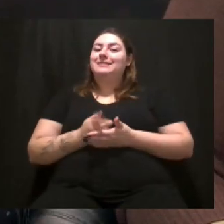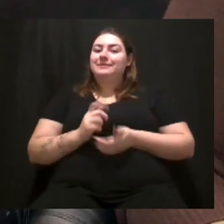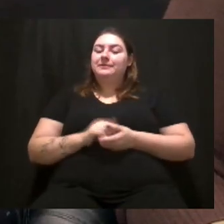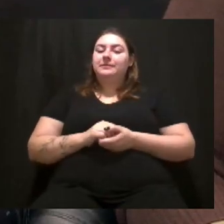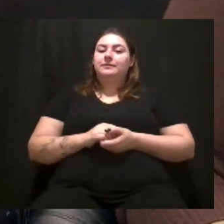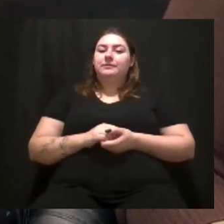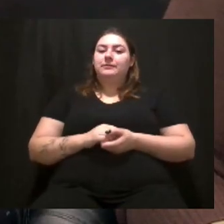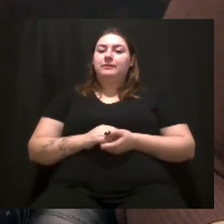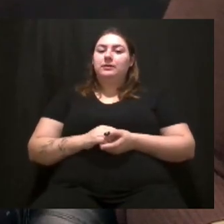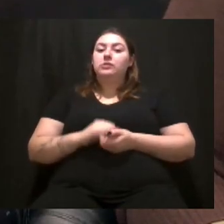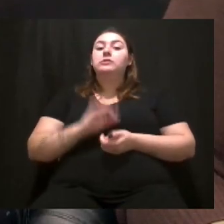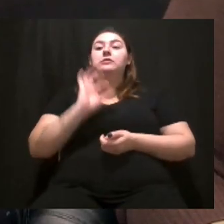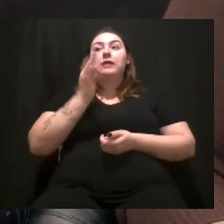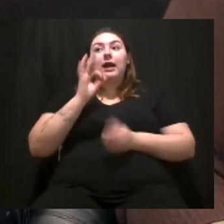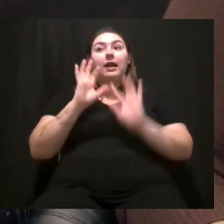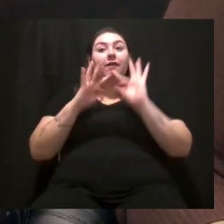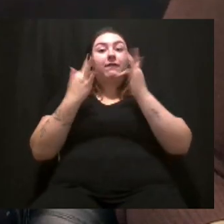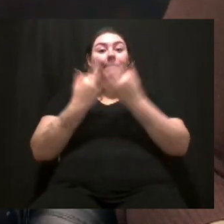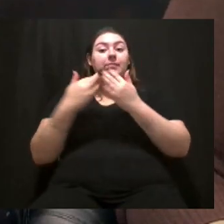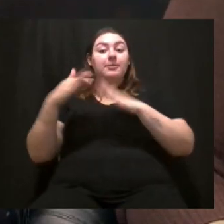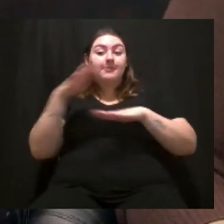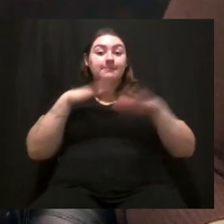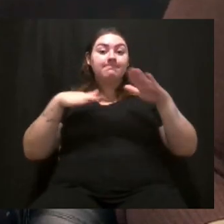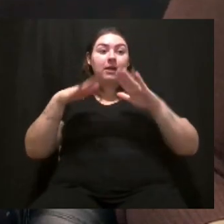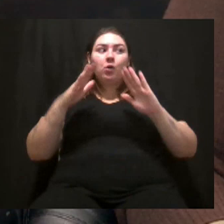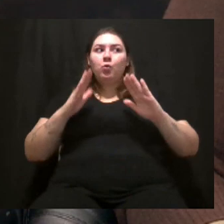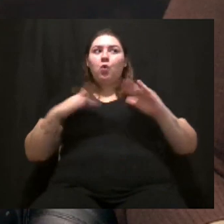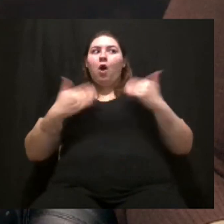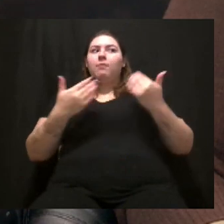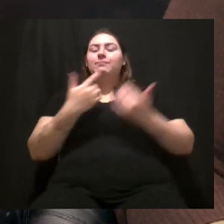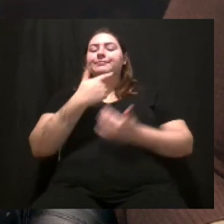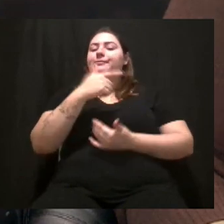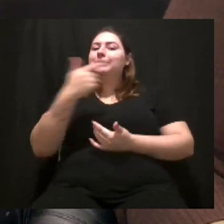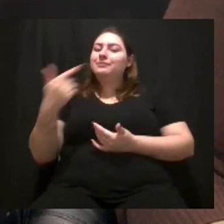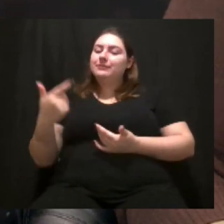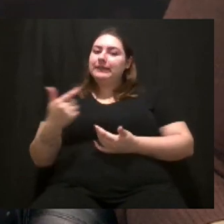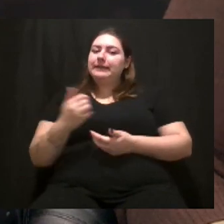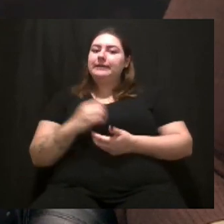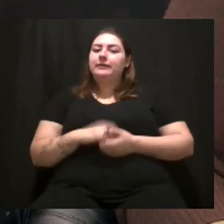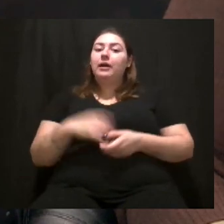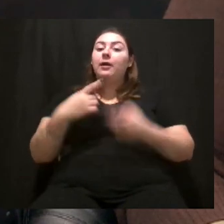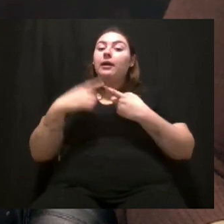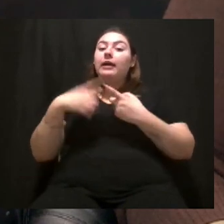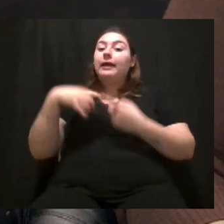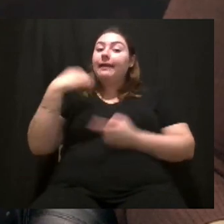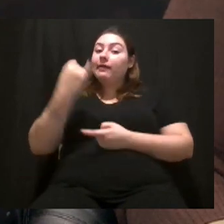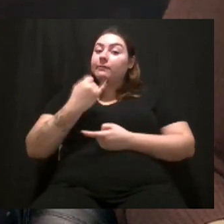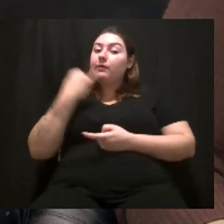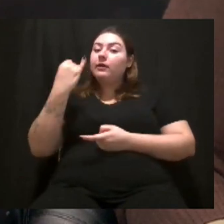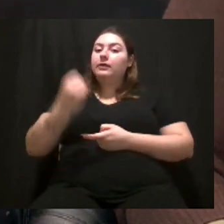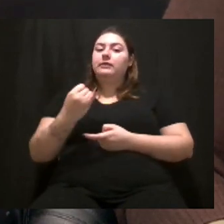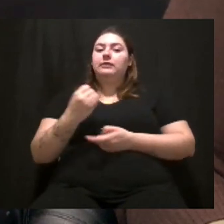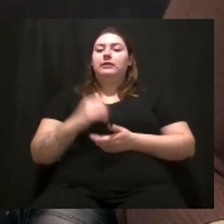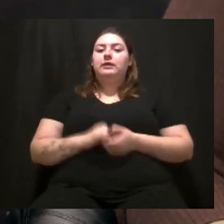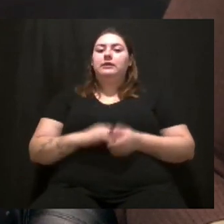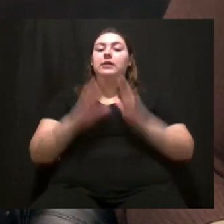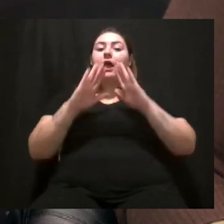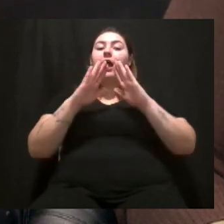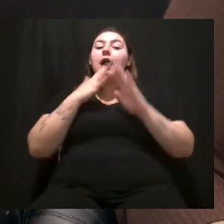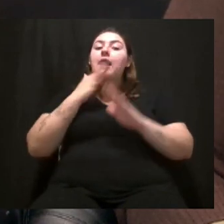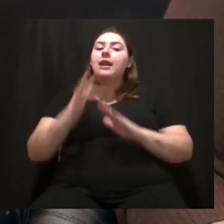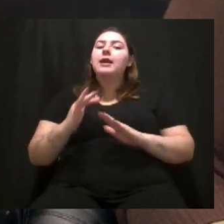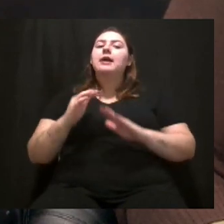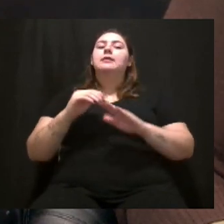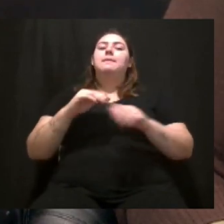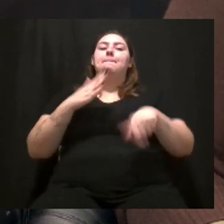se programar, para que não tenham surpresas nesse sentido. Porque é importante que a criança participe de todas as atividades junto com os